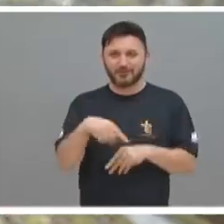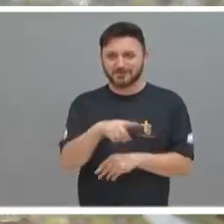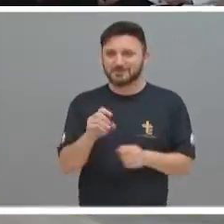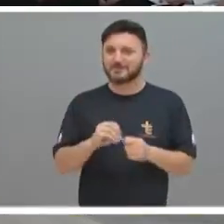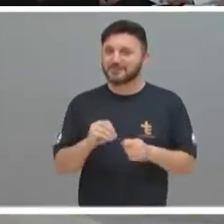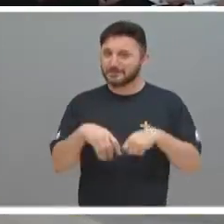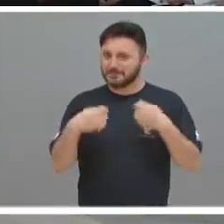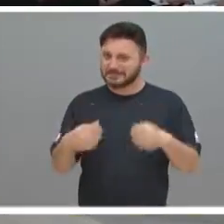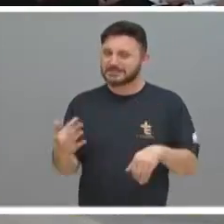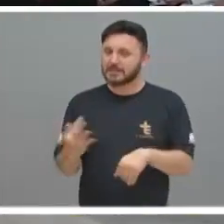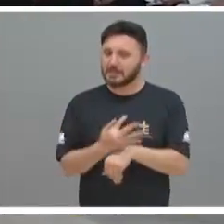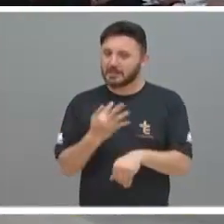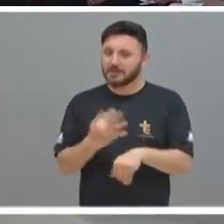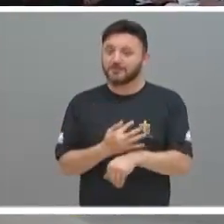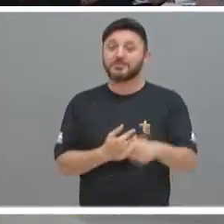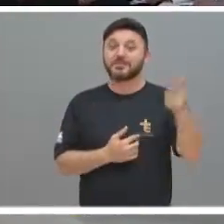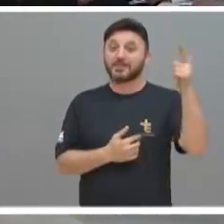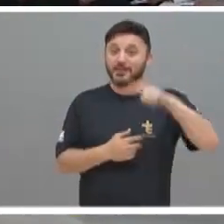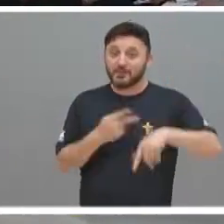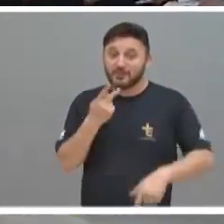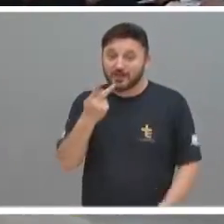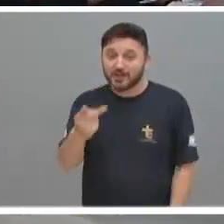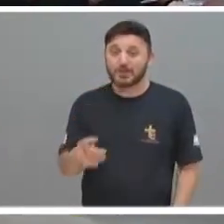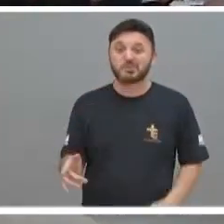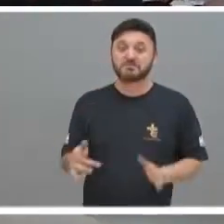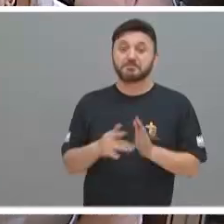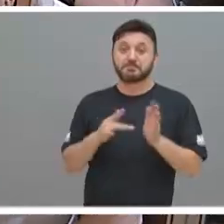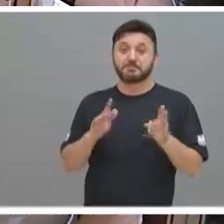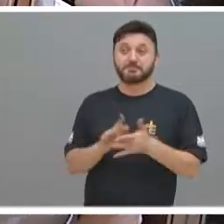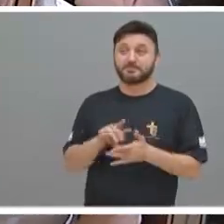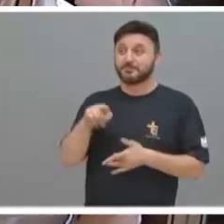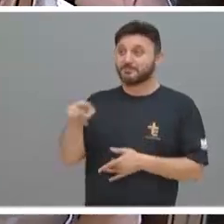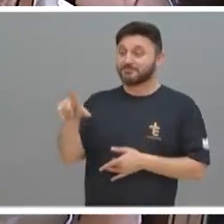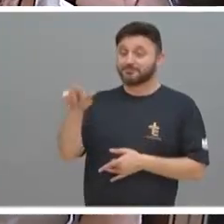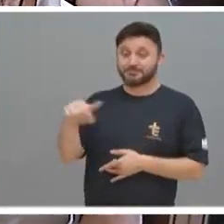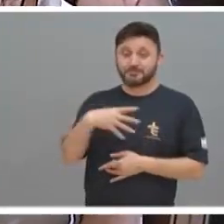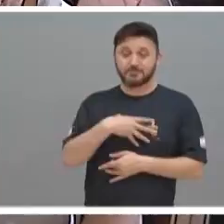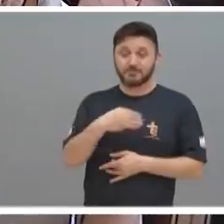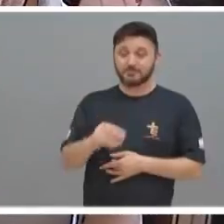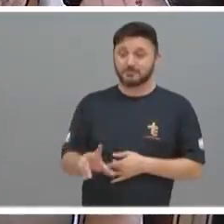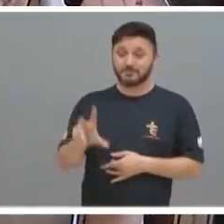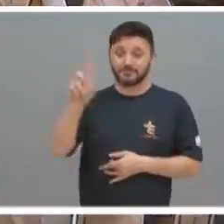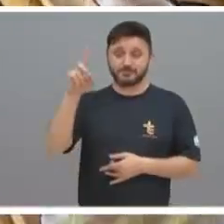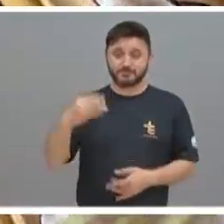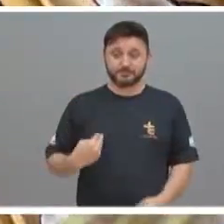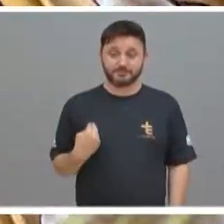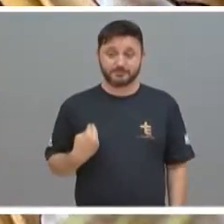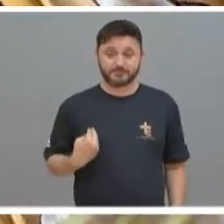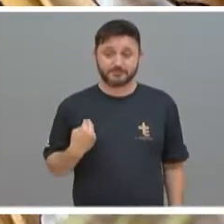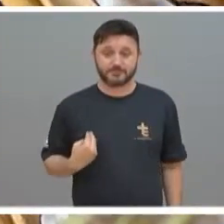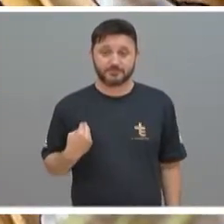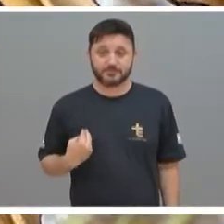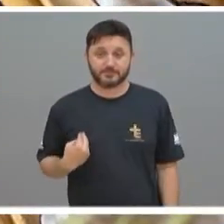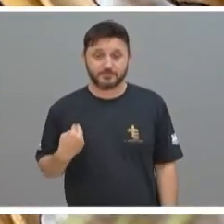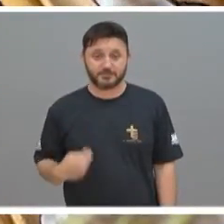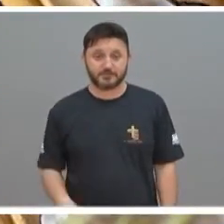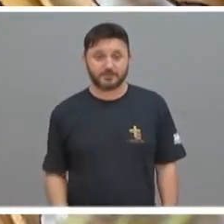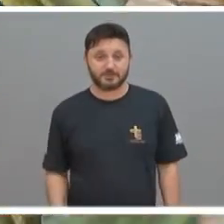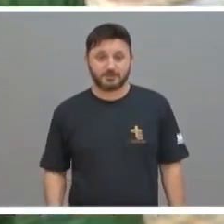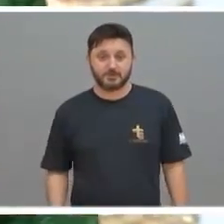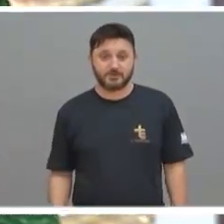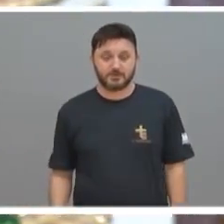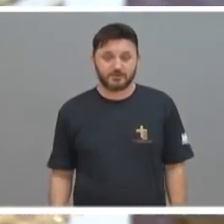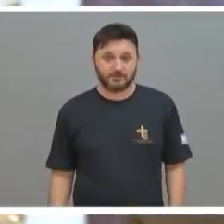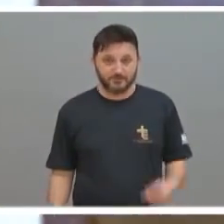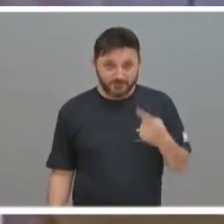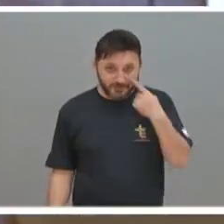Ah, diga de novo, Jesus, tu és o Messias, o Filho do Deus vivo.